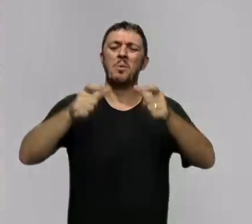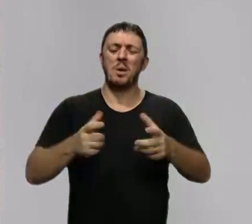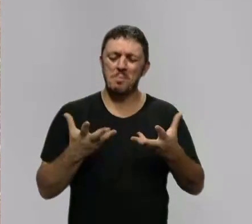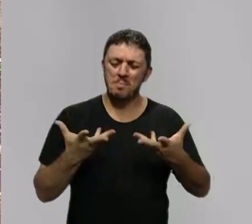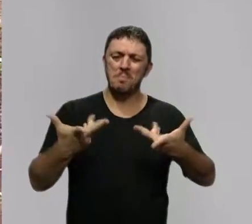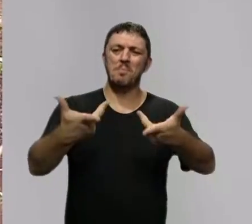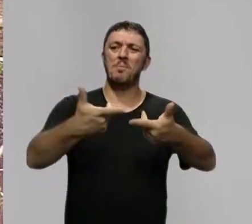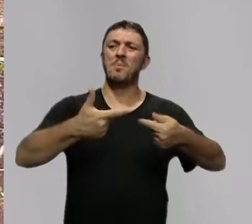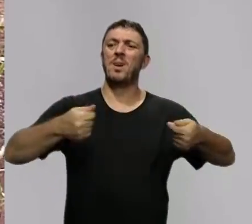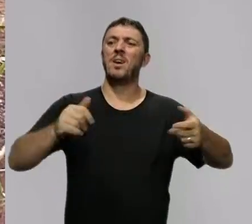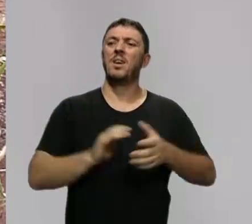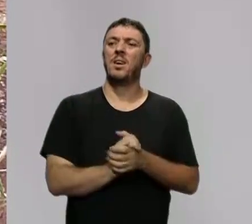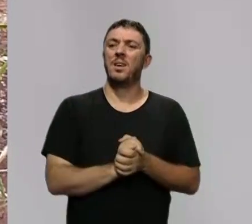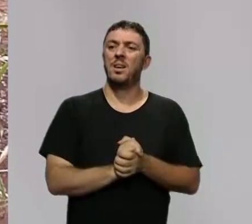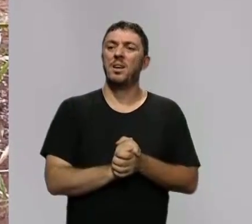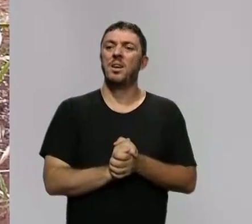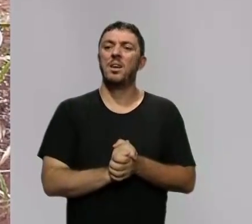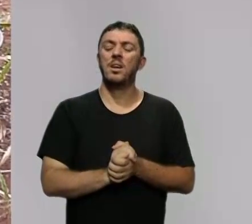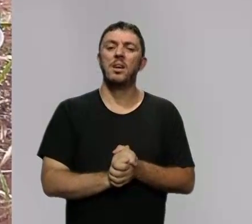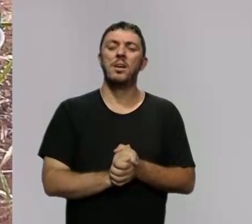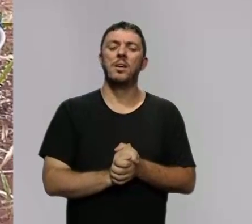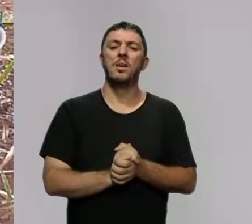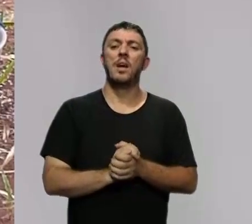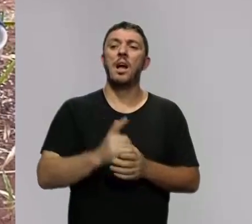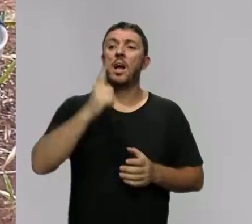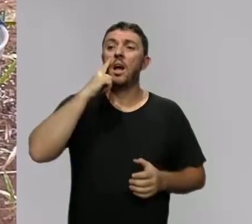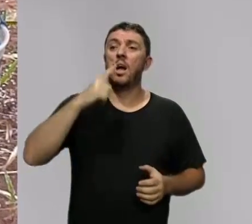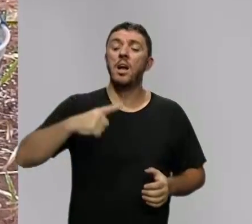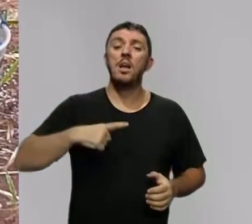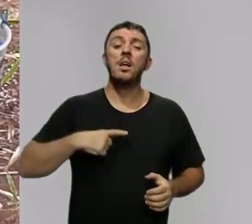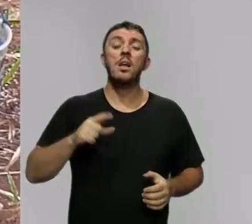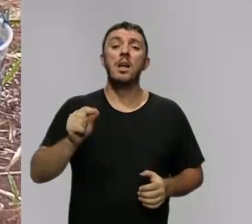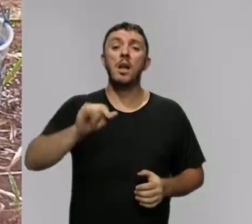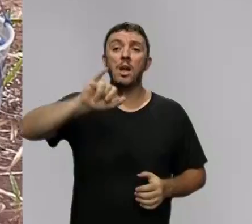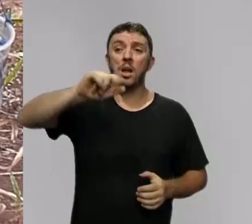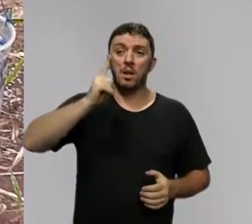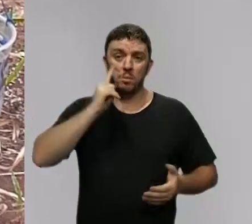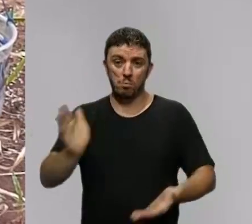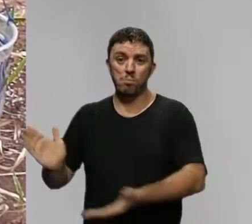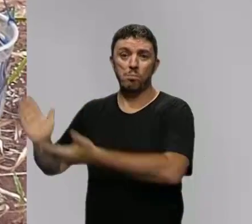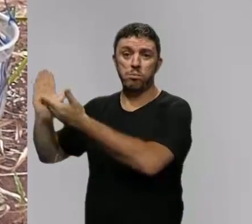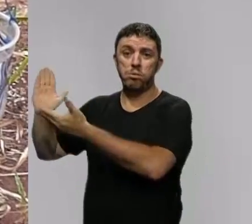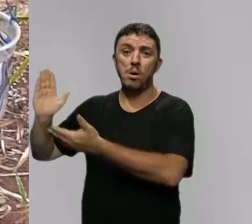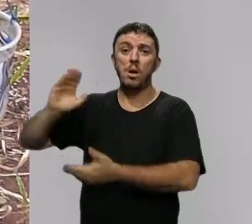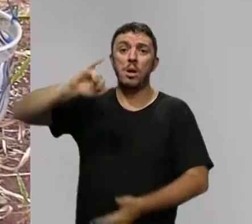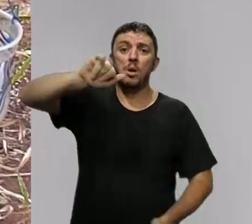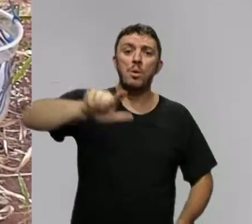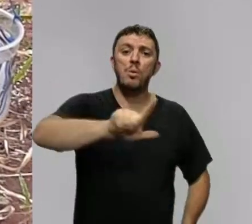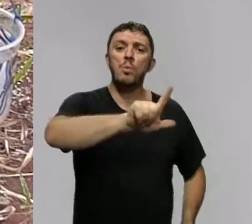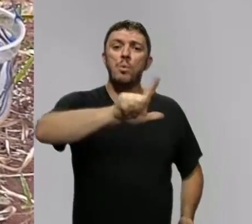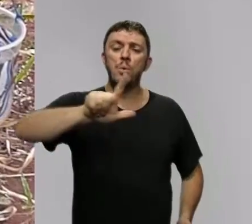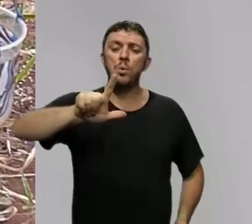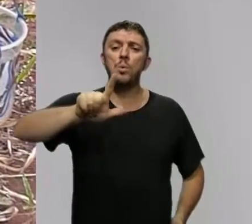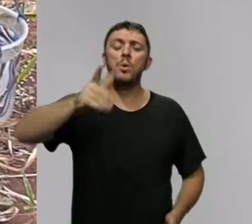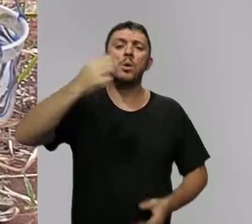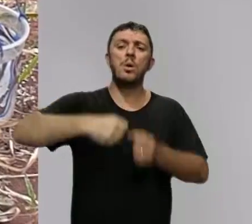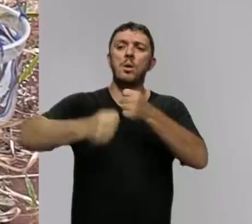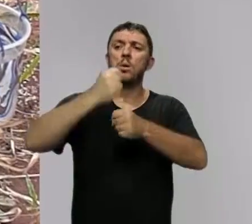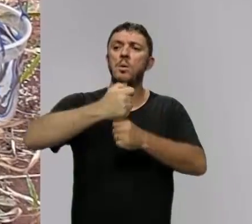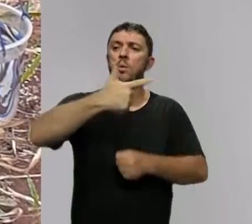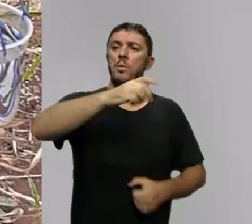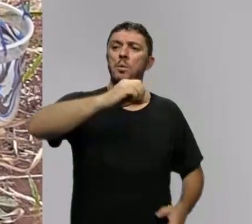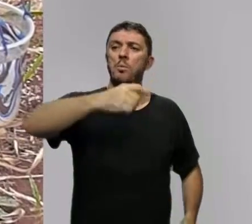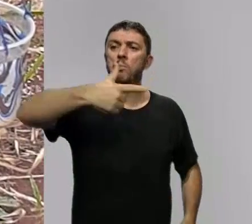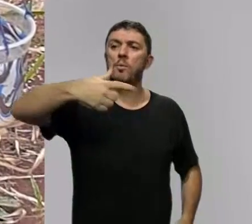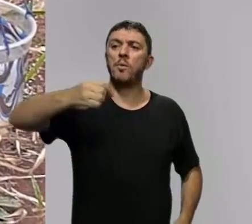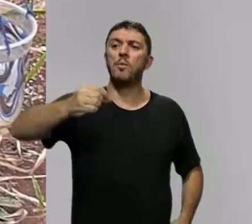Fred, o galo, apareceu na escola em meados de julho de 2020 pela primeira vez. Ele é um galo pequeno, de plumagem colorida e